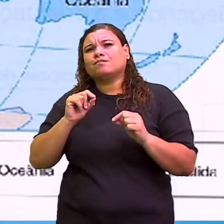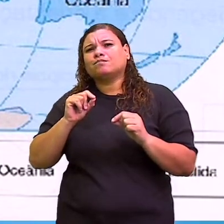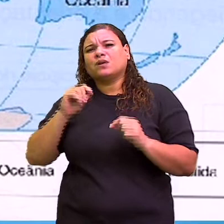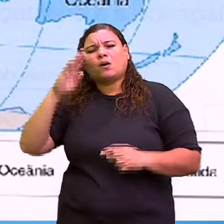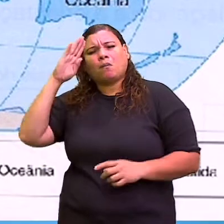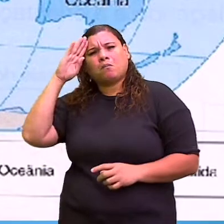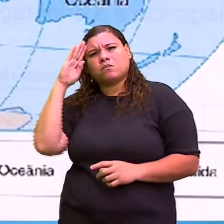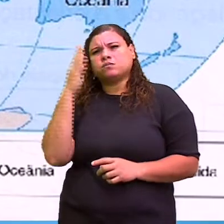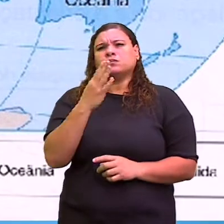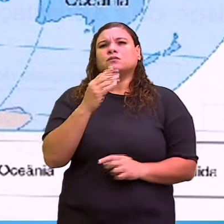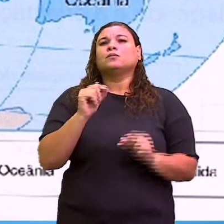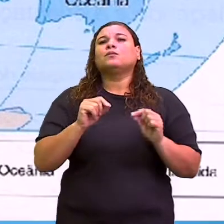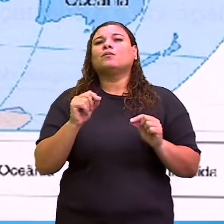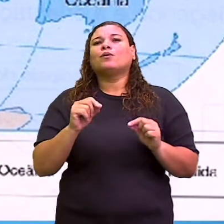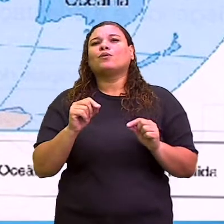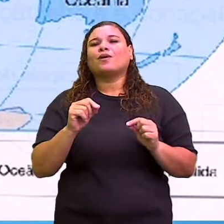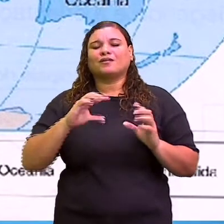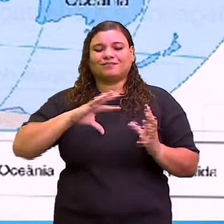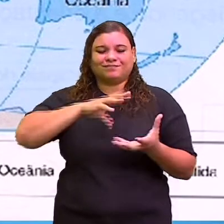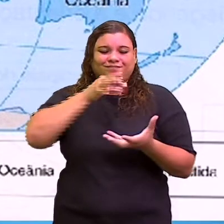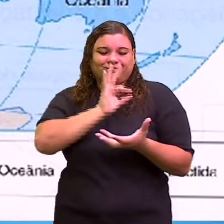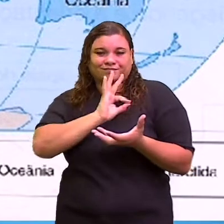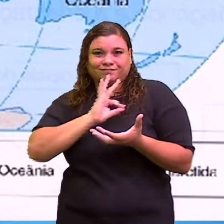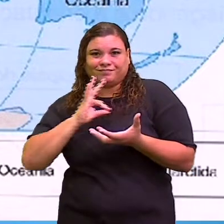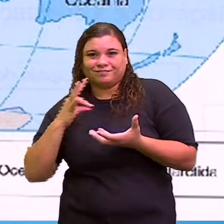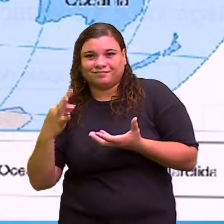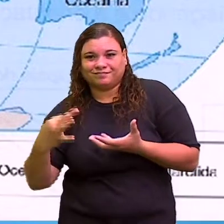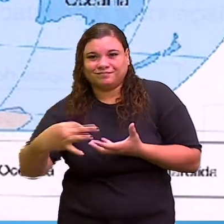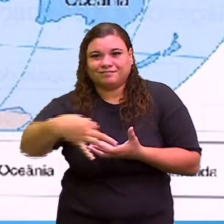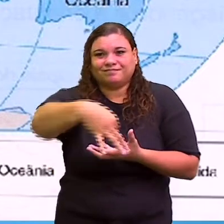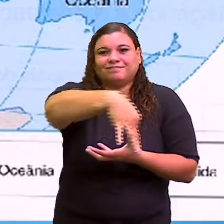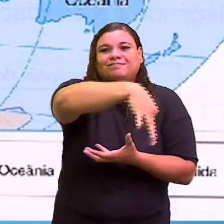principal paralelo, a linha do Equador,